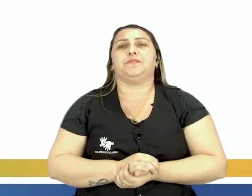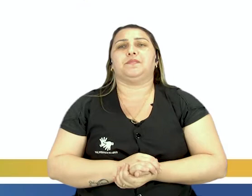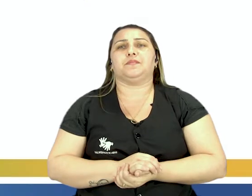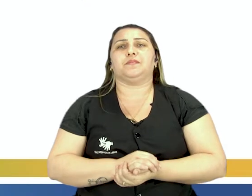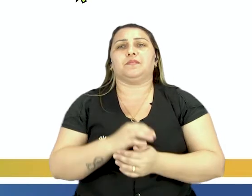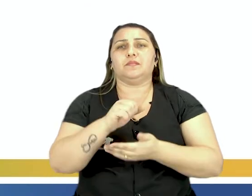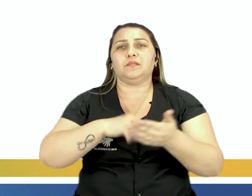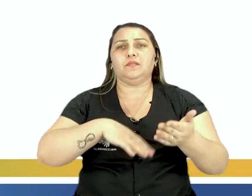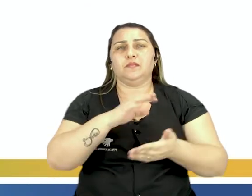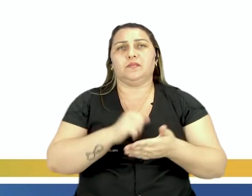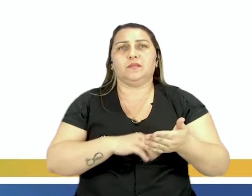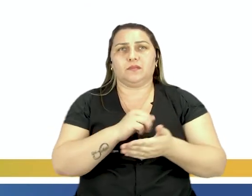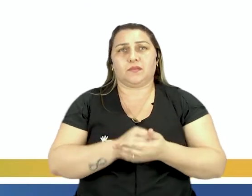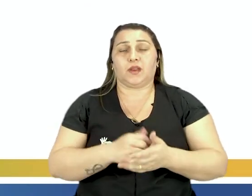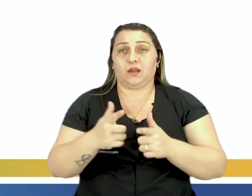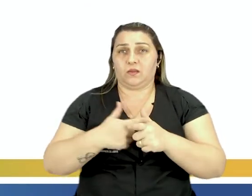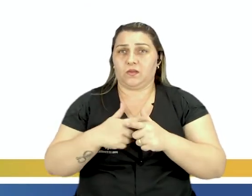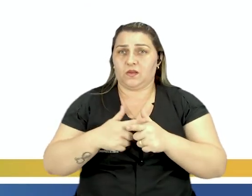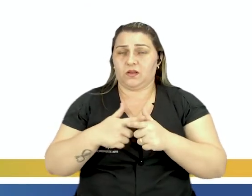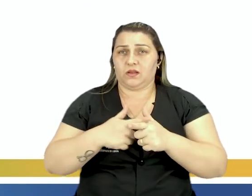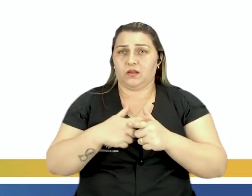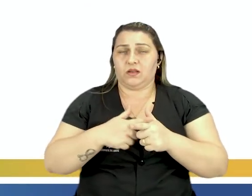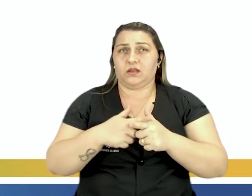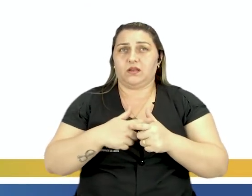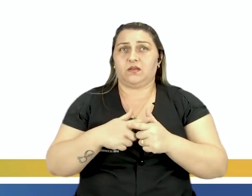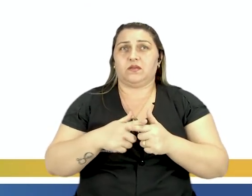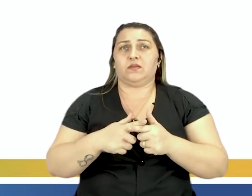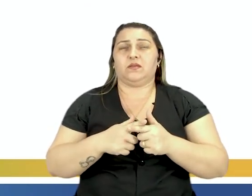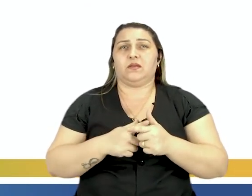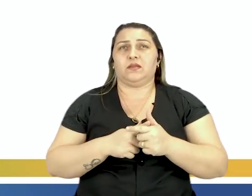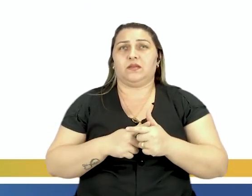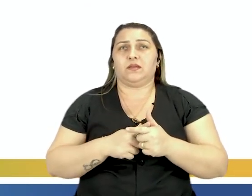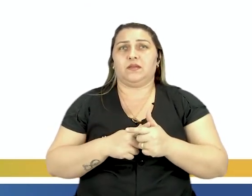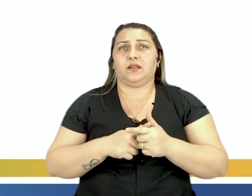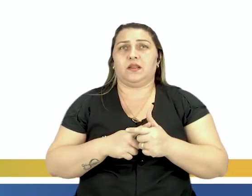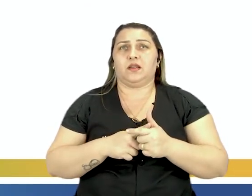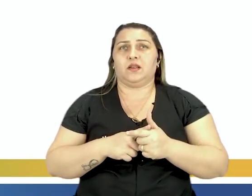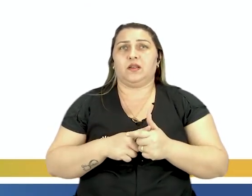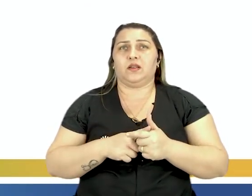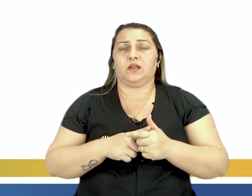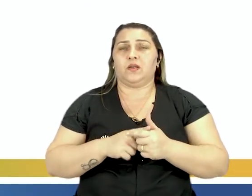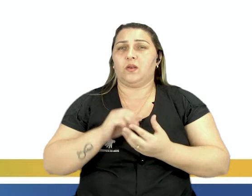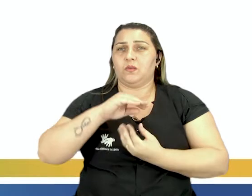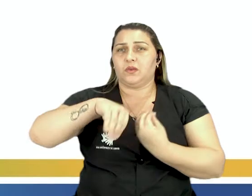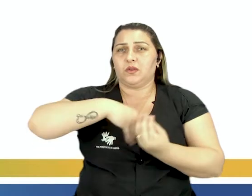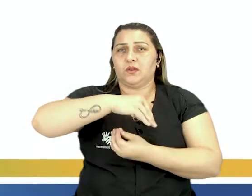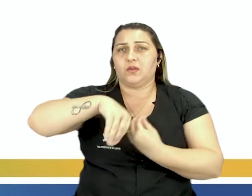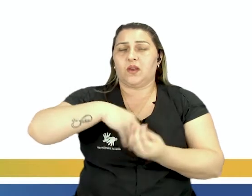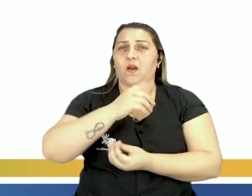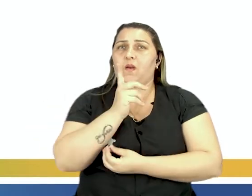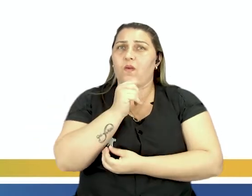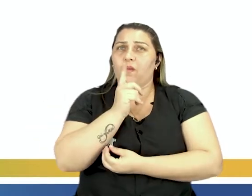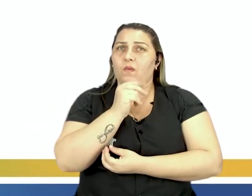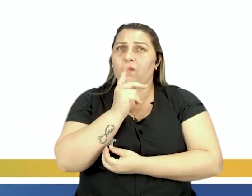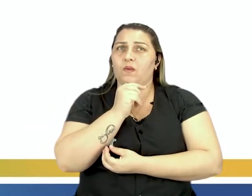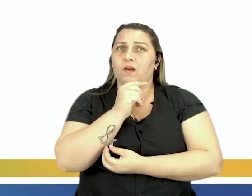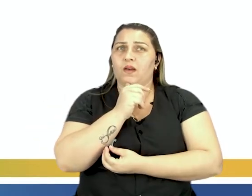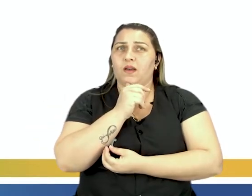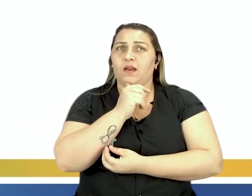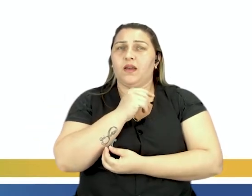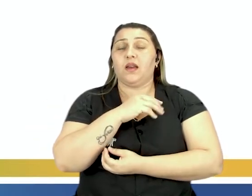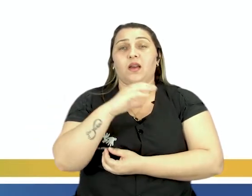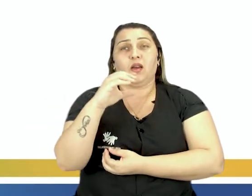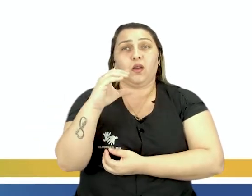em um exercício? Ou o problema vai dizer para você que esse óxido não reage com a água, ou vai aparecer dessa forma na